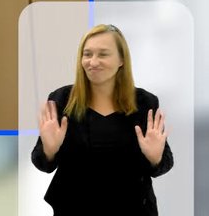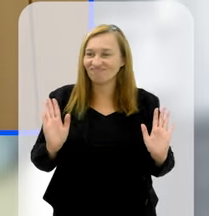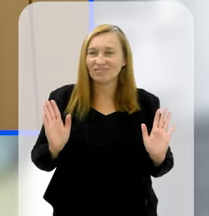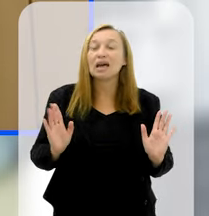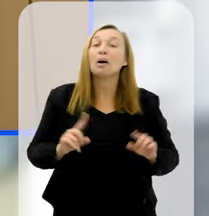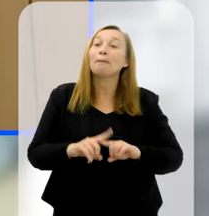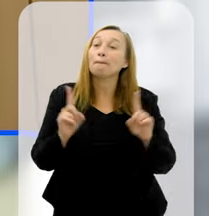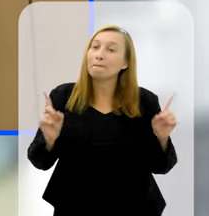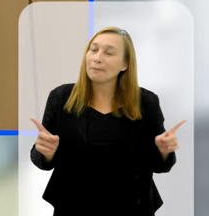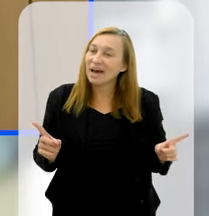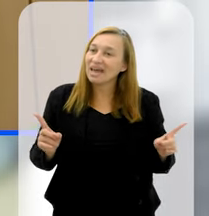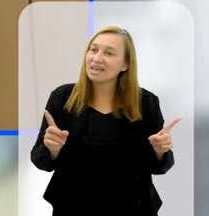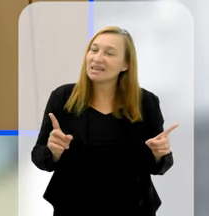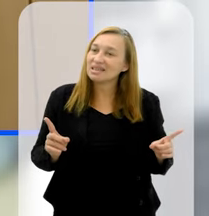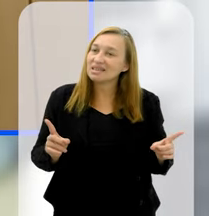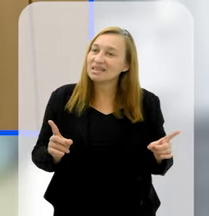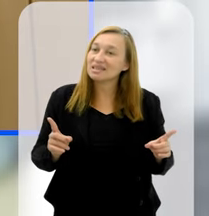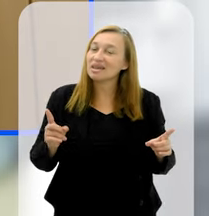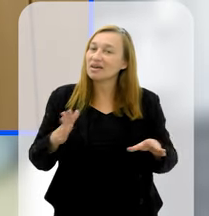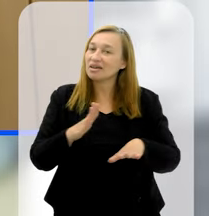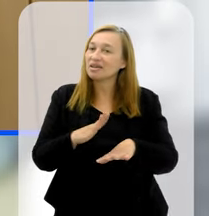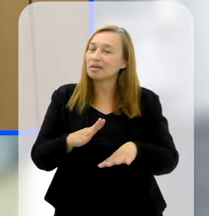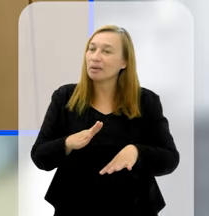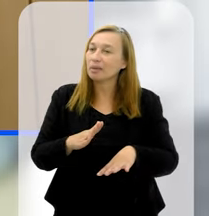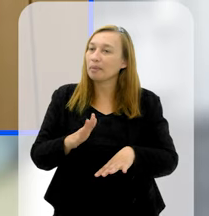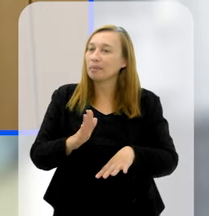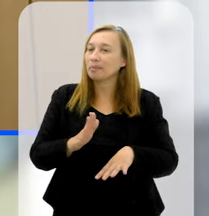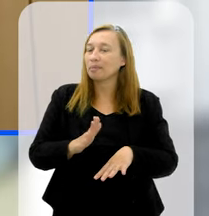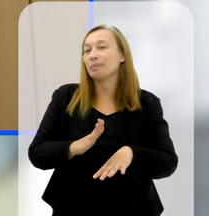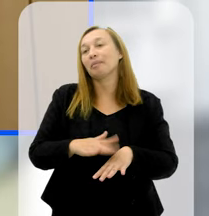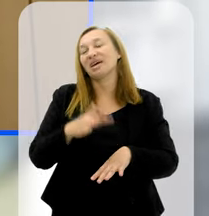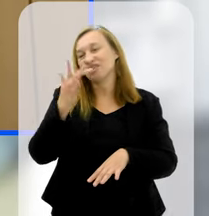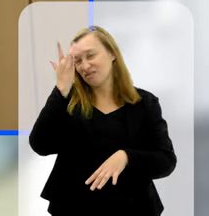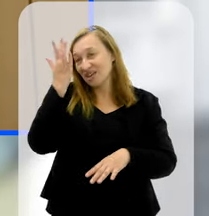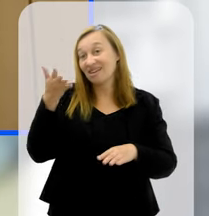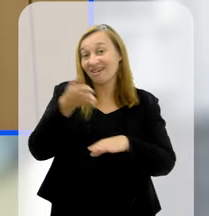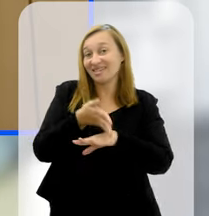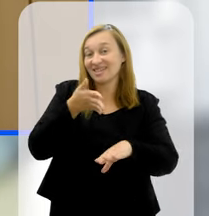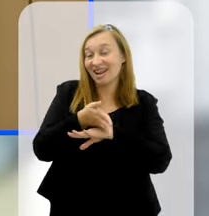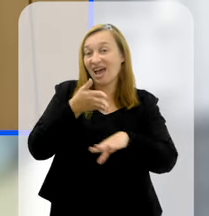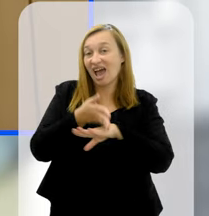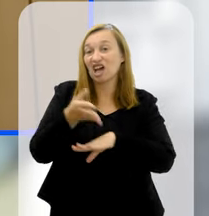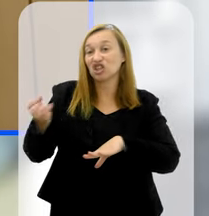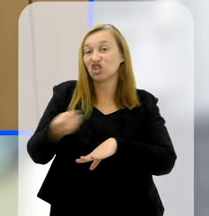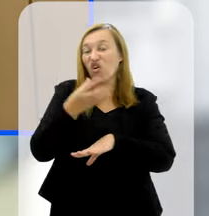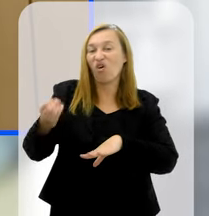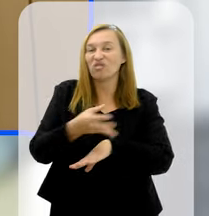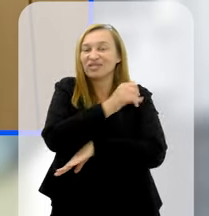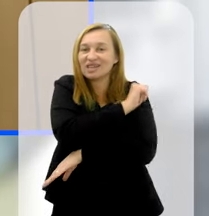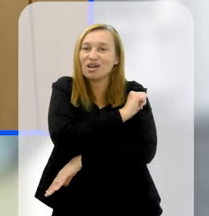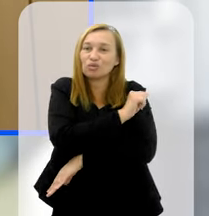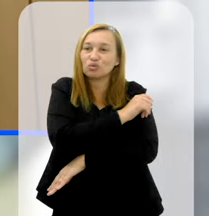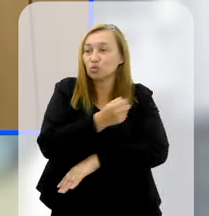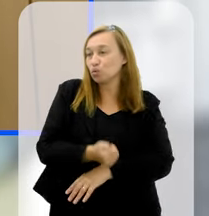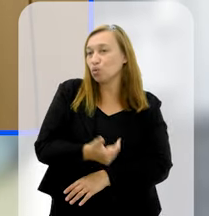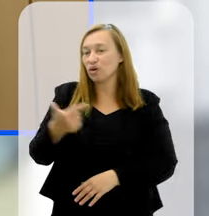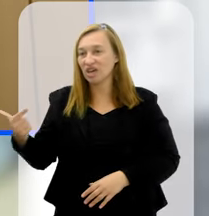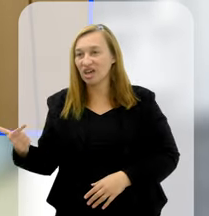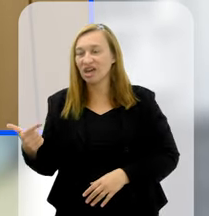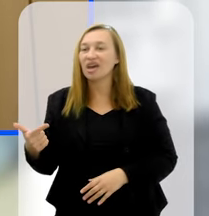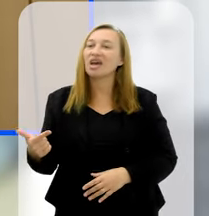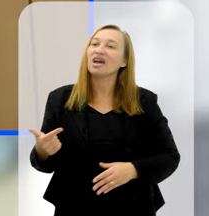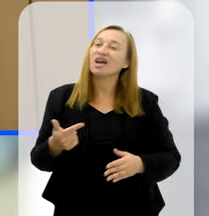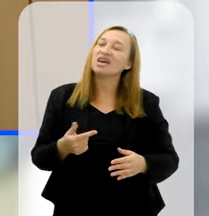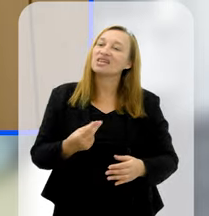saírem. É mais frequente a entrada de novos alunos. E esses alunos que são novos